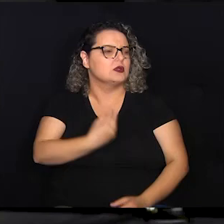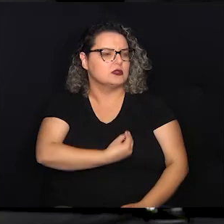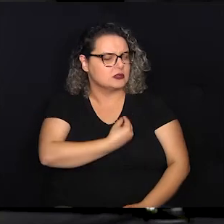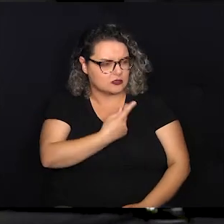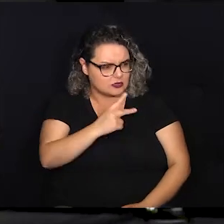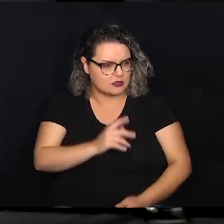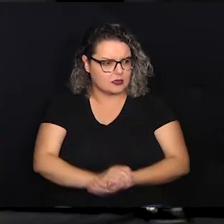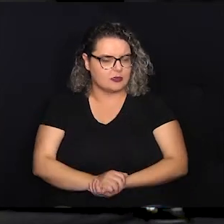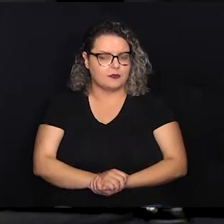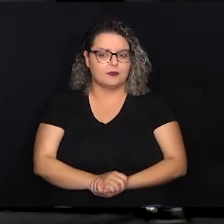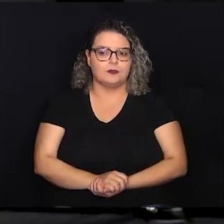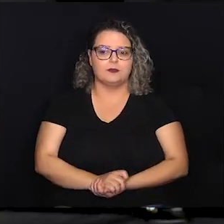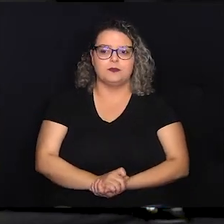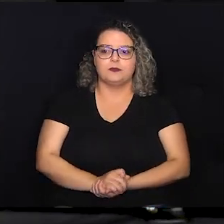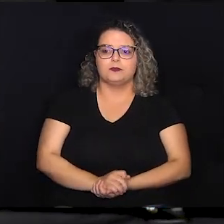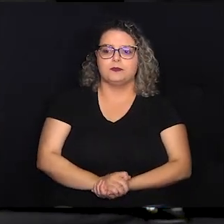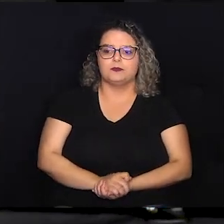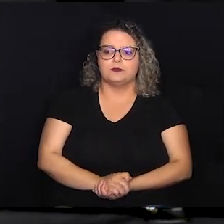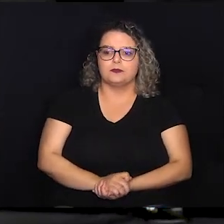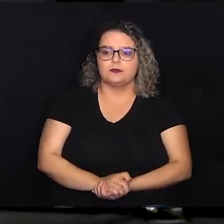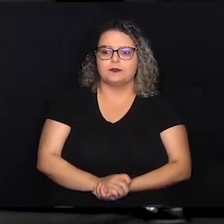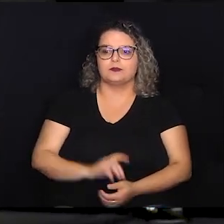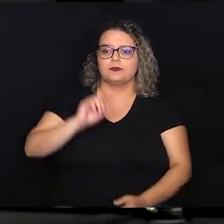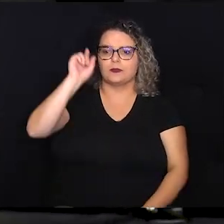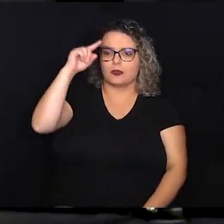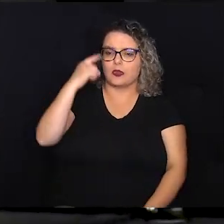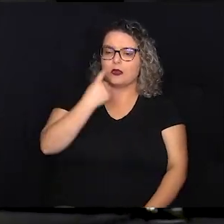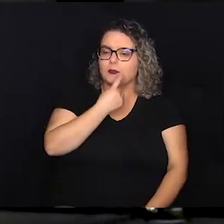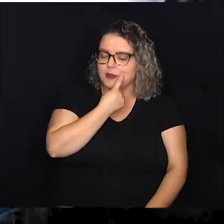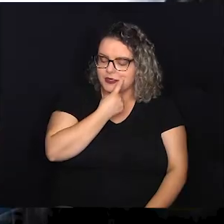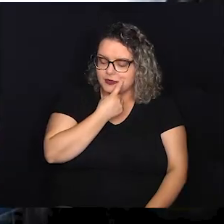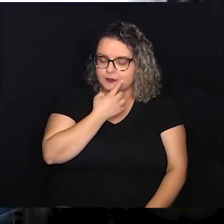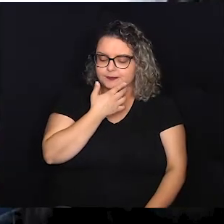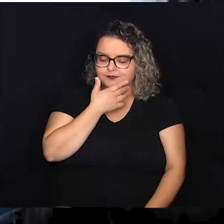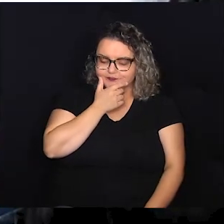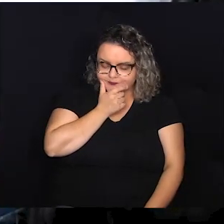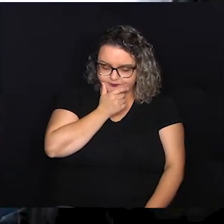até devido a esses nãos. O que aconteceu na sua vida?